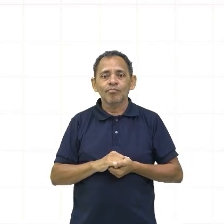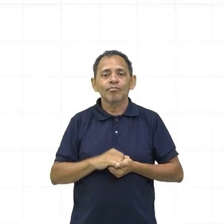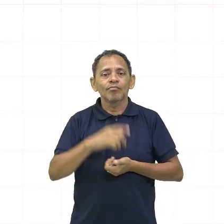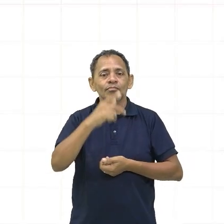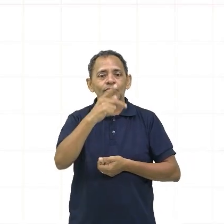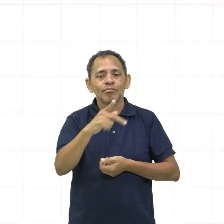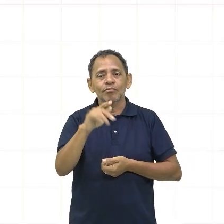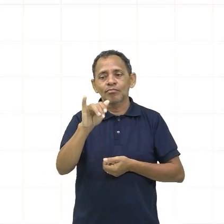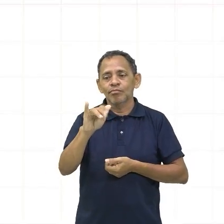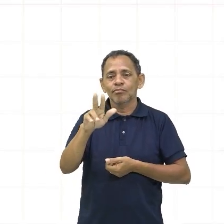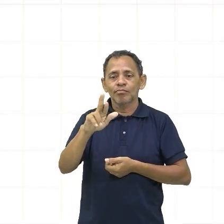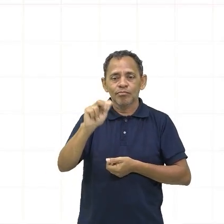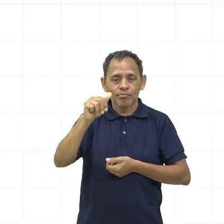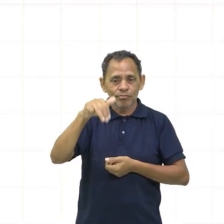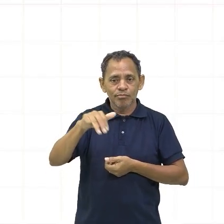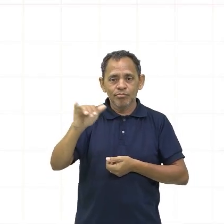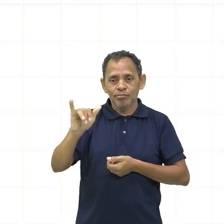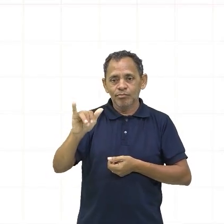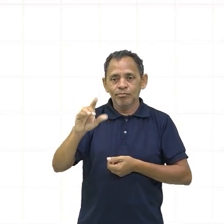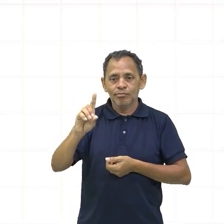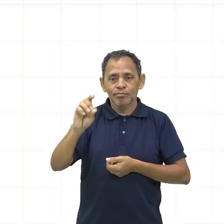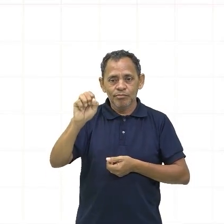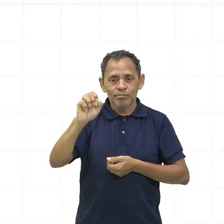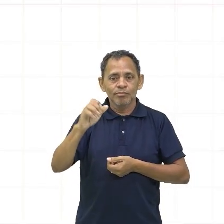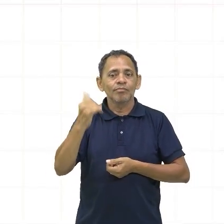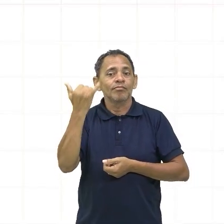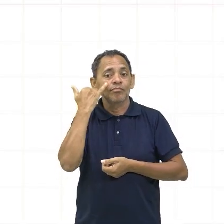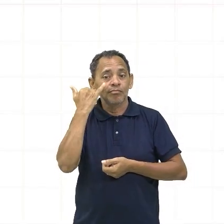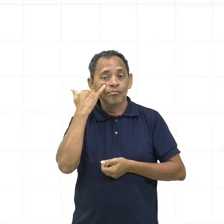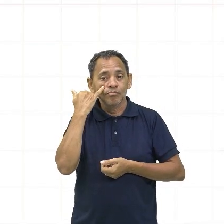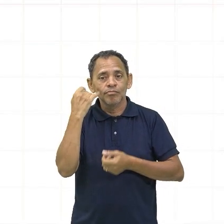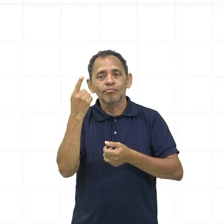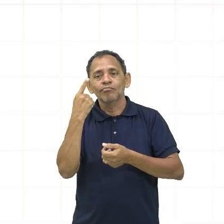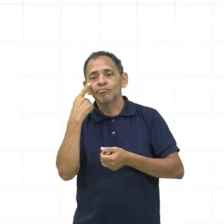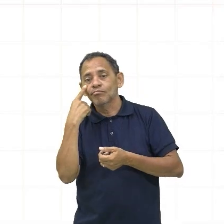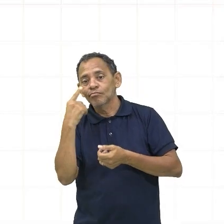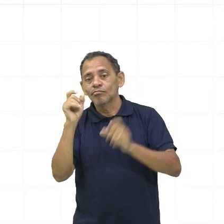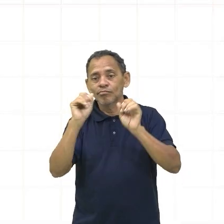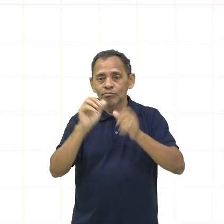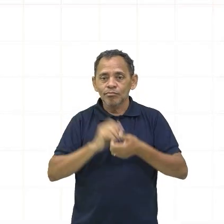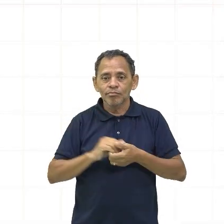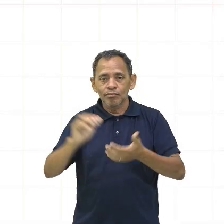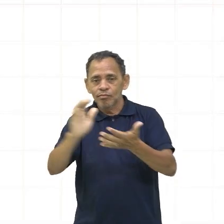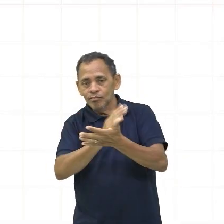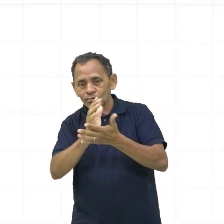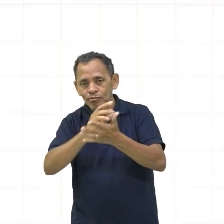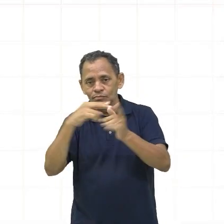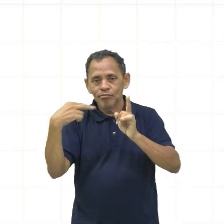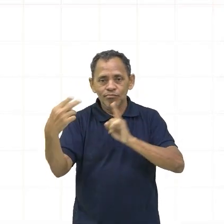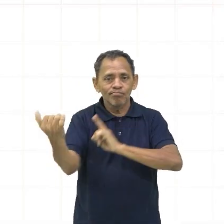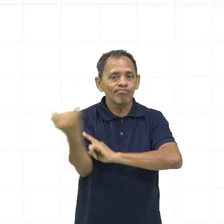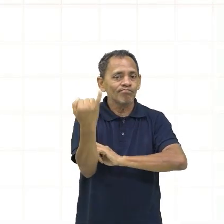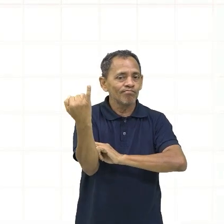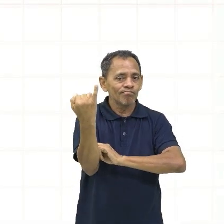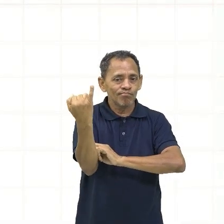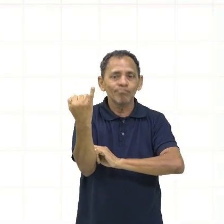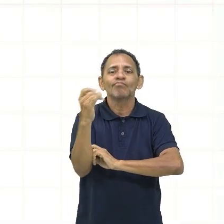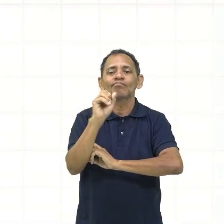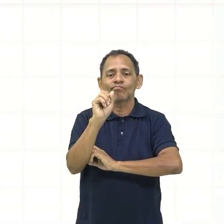pirâmide de idades, né, para a gente observar alguns aspectos importantes